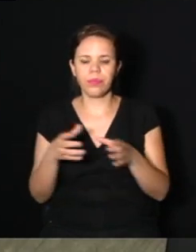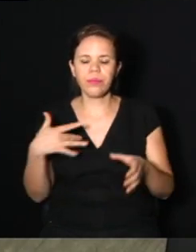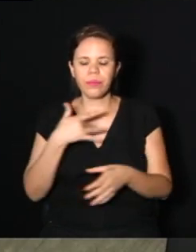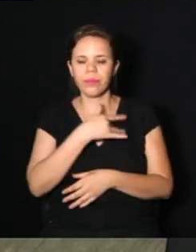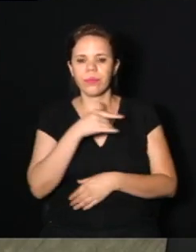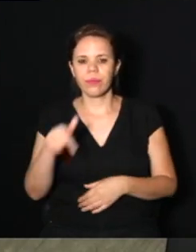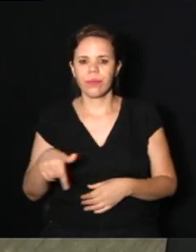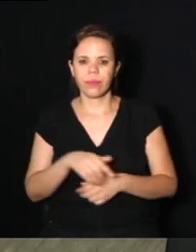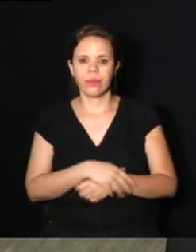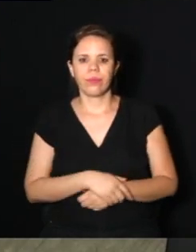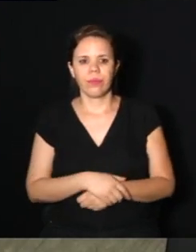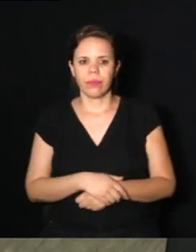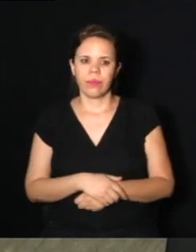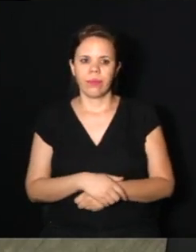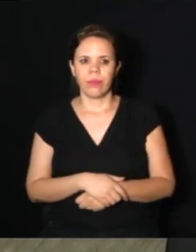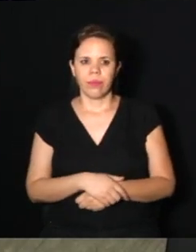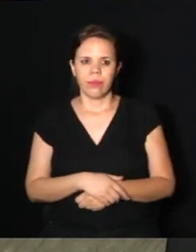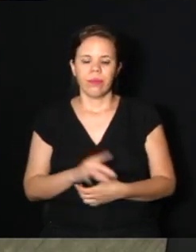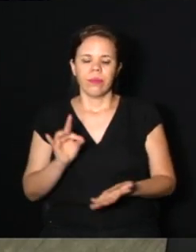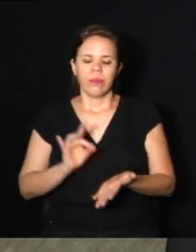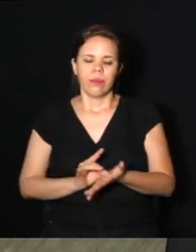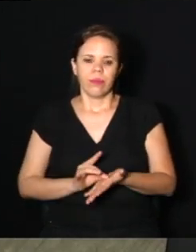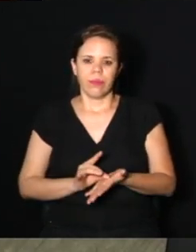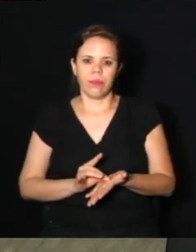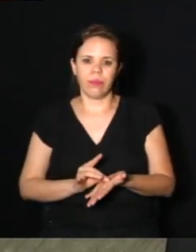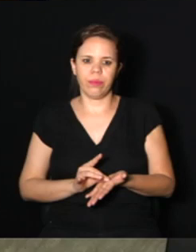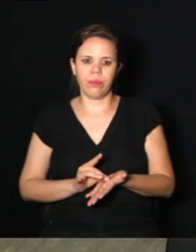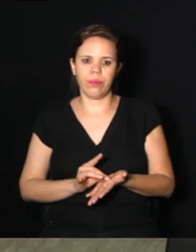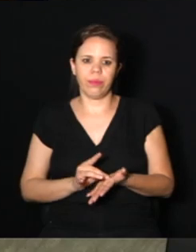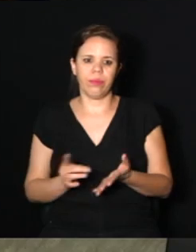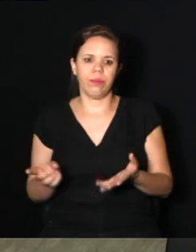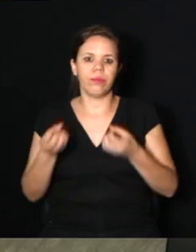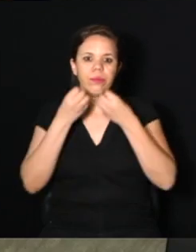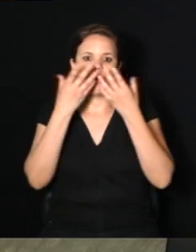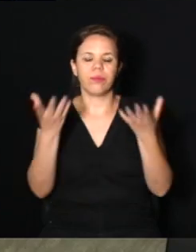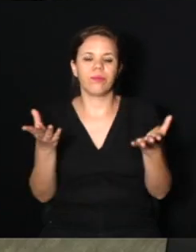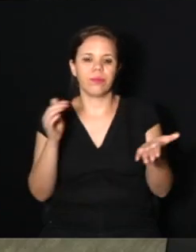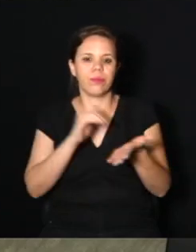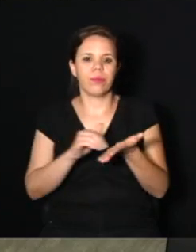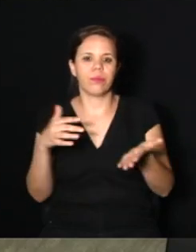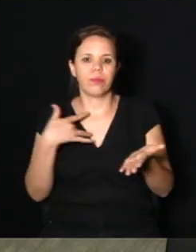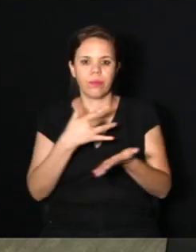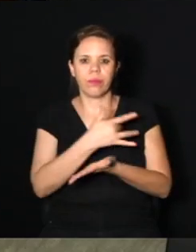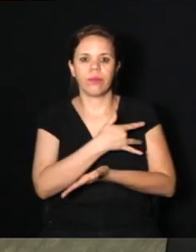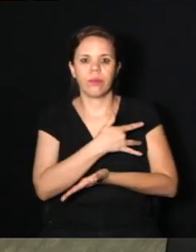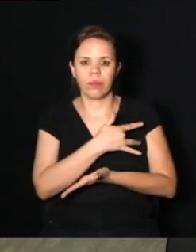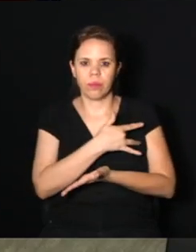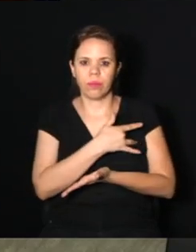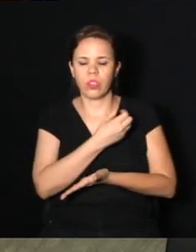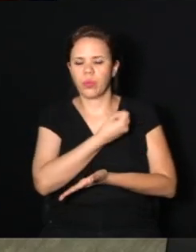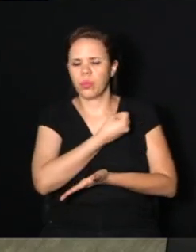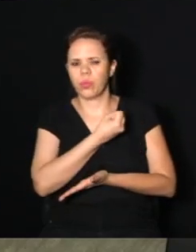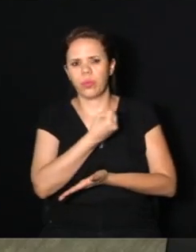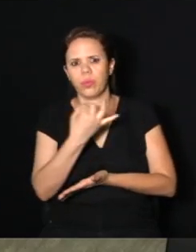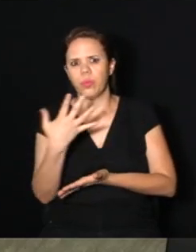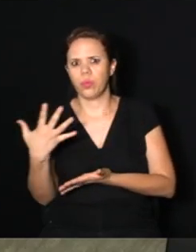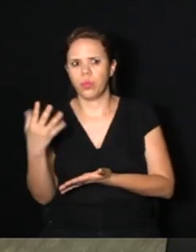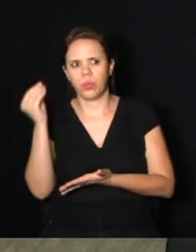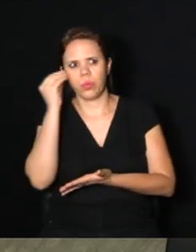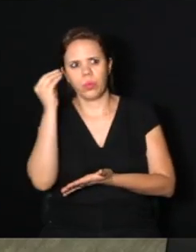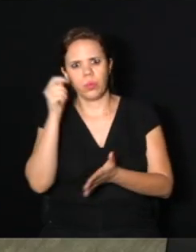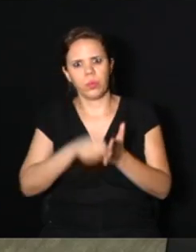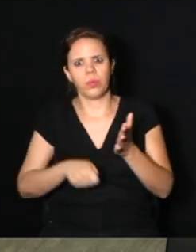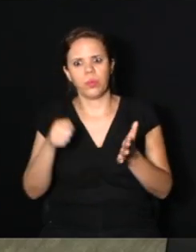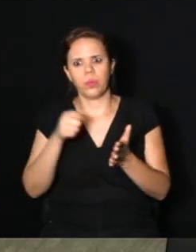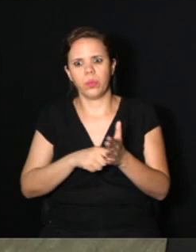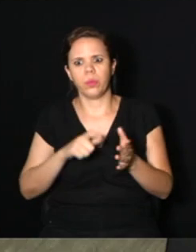Saúde, de realmente voltar a falar com a Secretaria de Saúde, apesar de inúmeras tentativas. Nós tivemos reunião